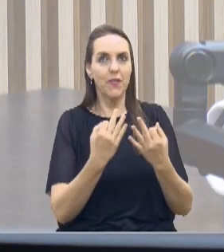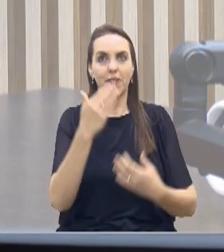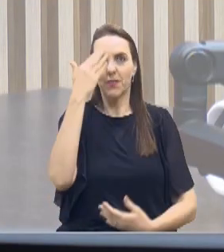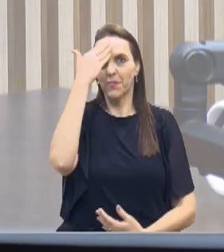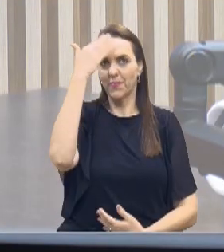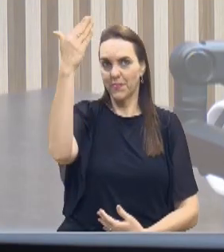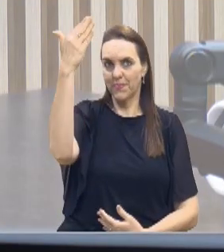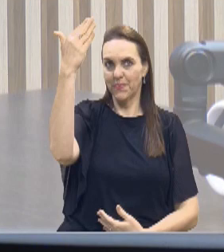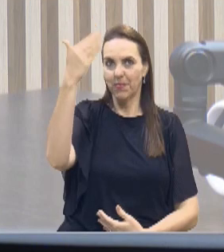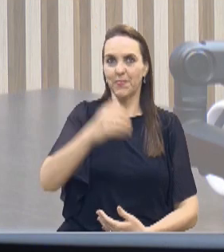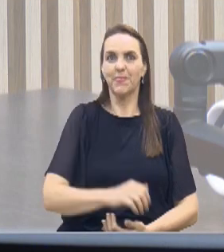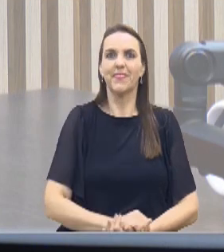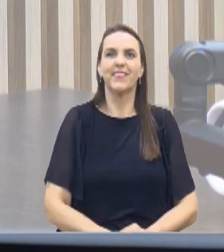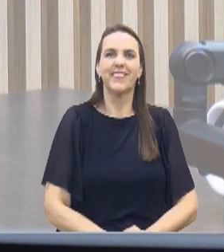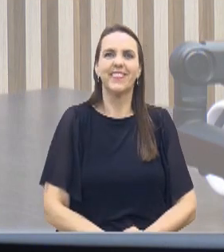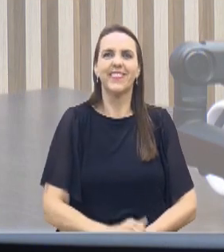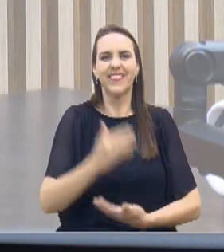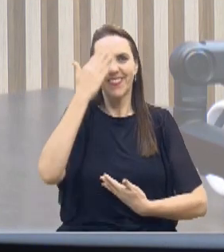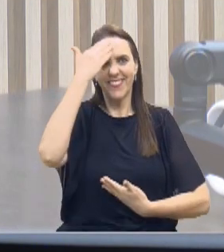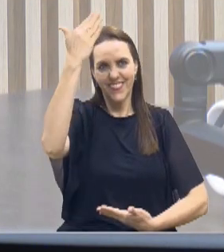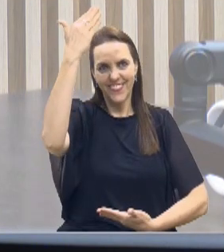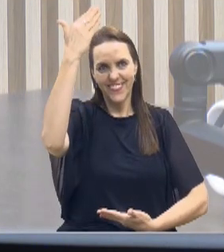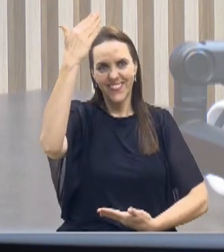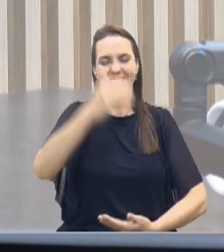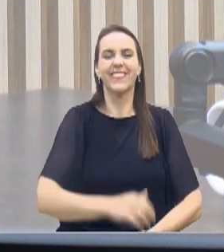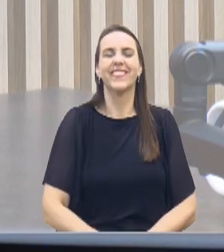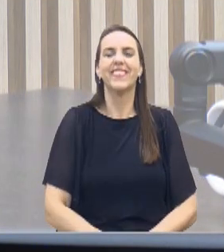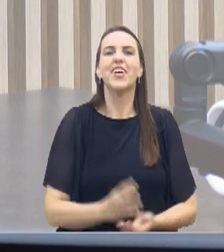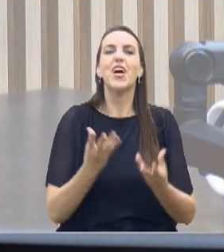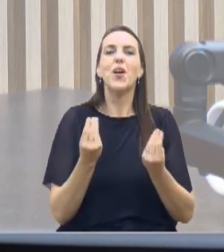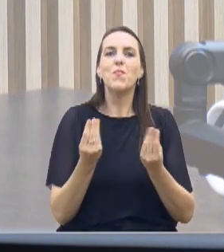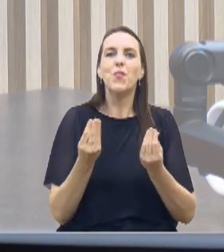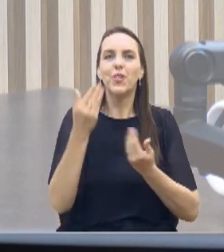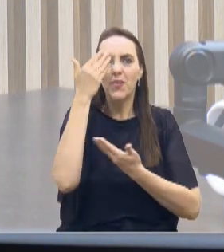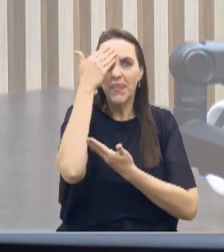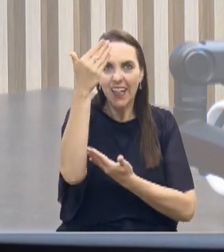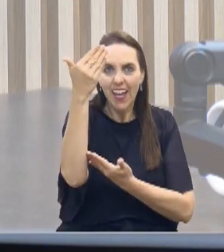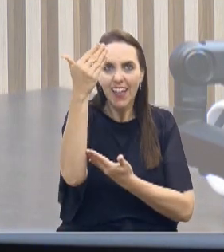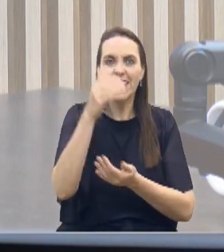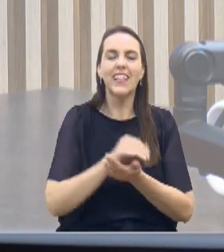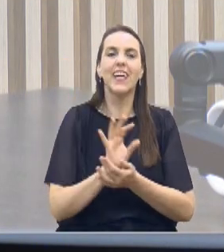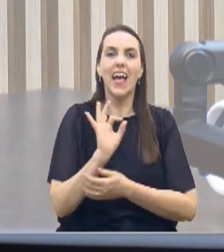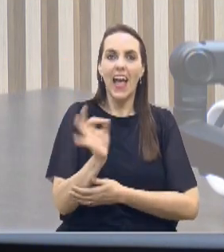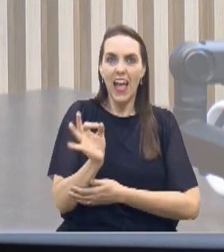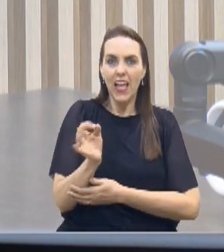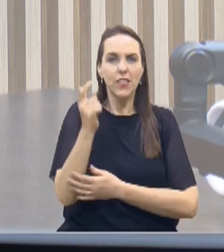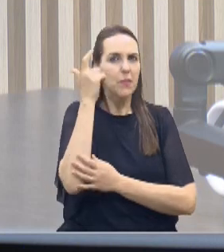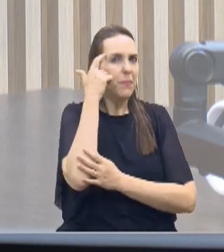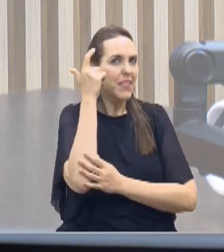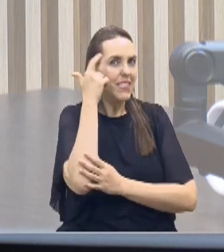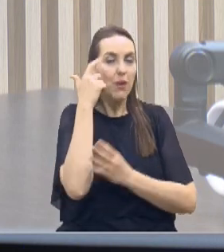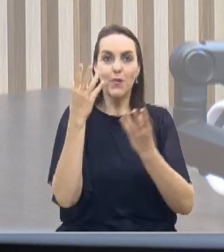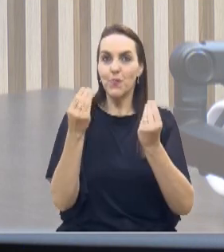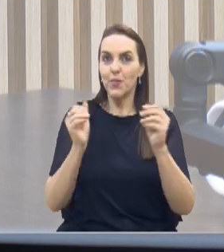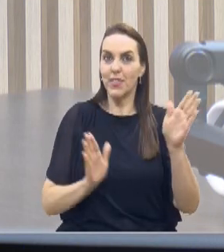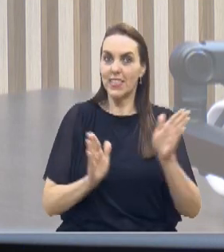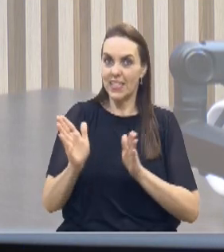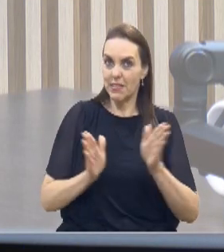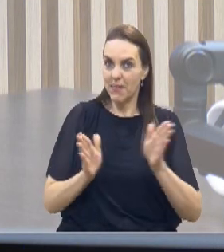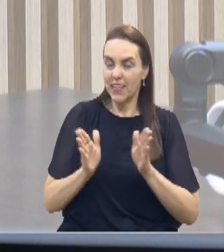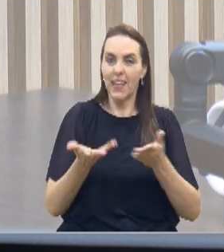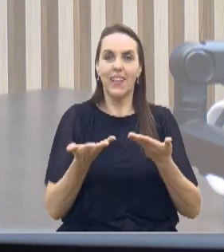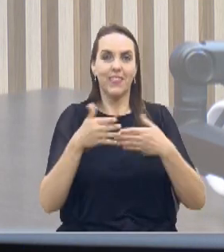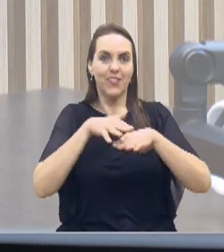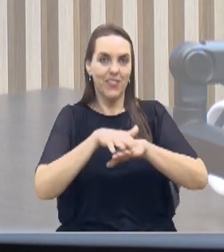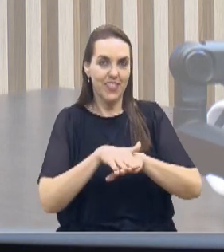Obrigada? É isso, né? Muito obrigada, né? É isso. A gente pensou muito nessas questões de acessibilidade e inclusão